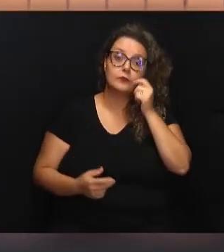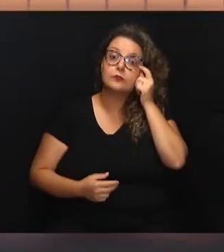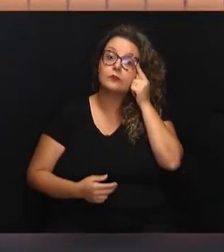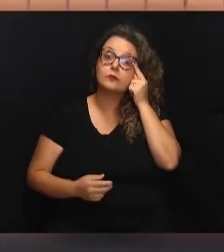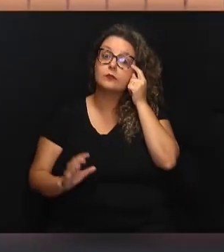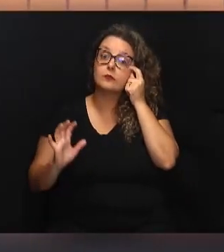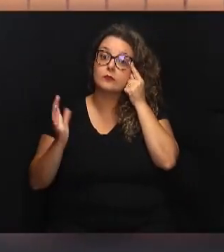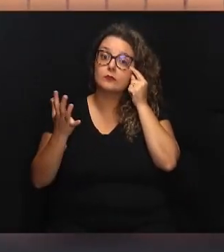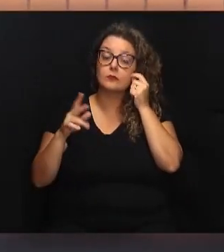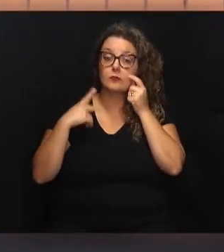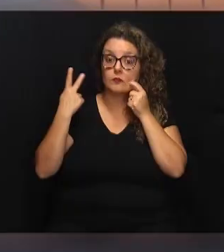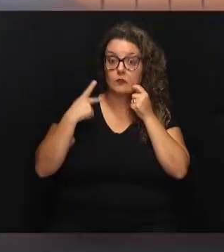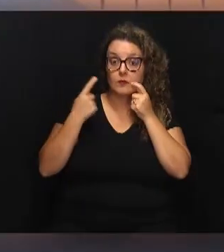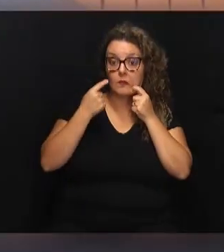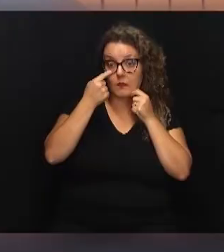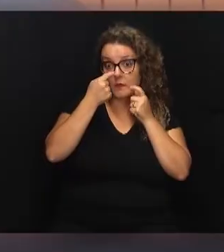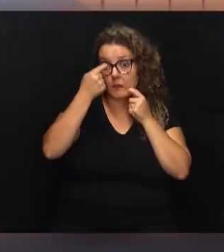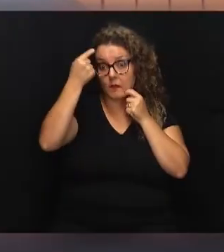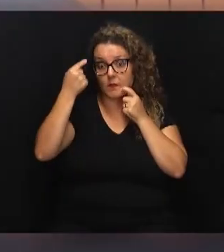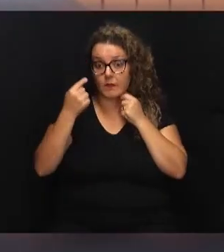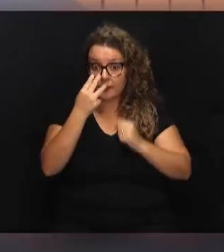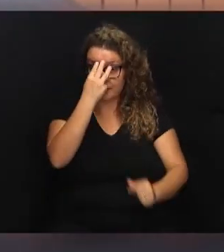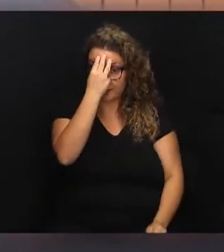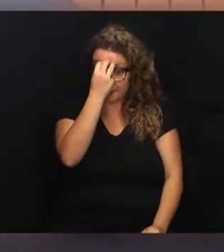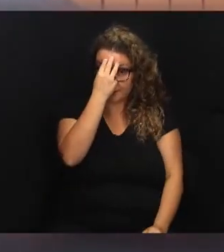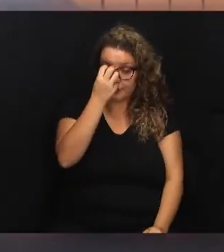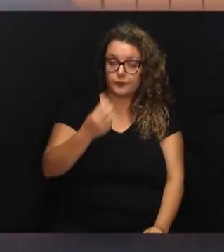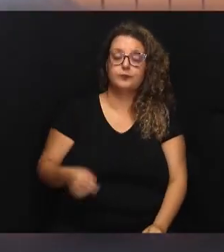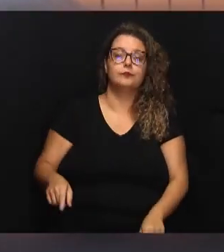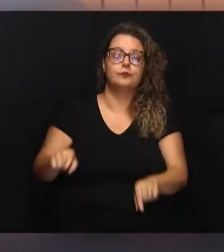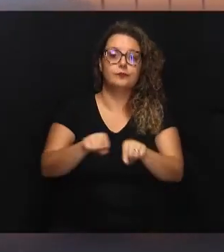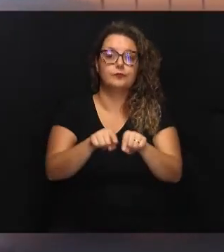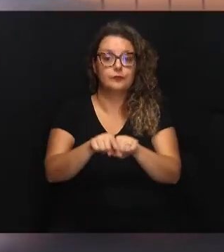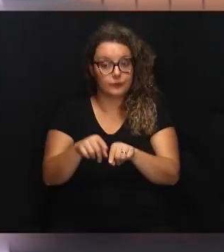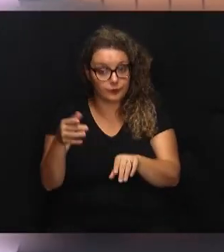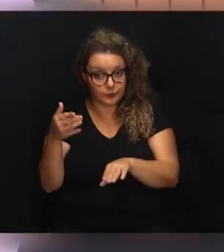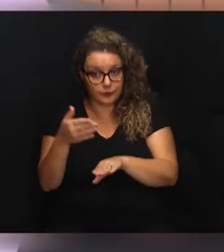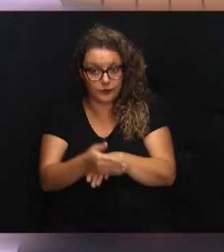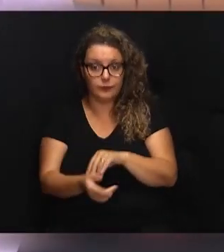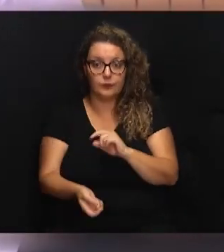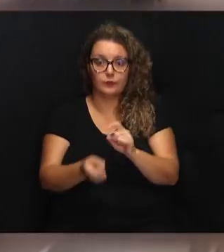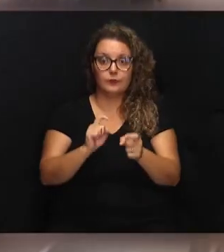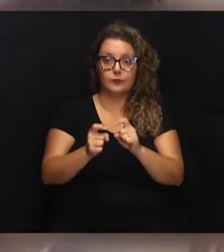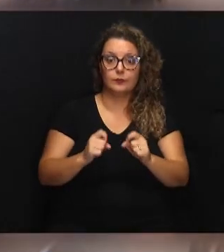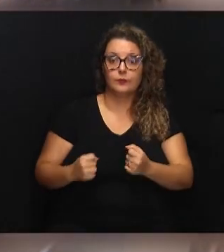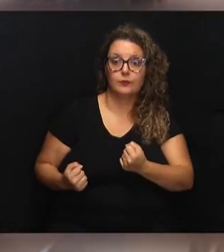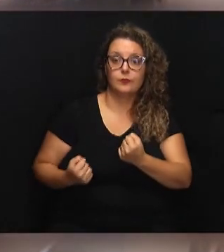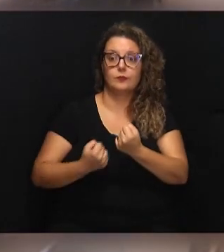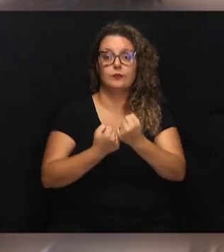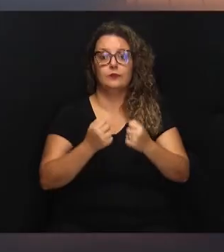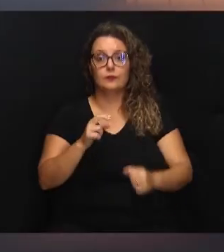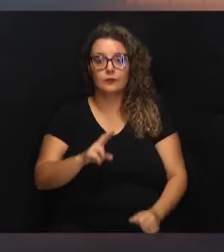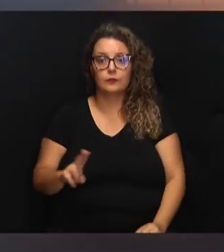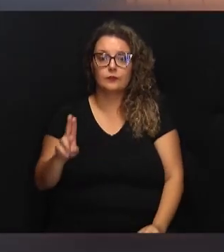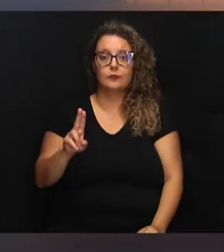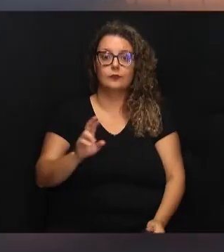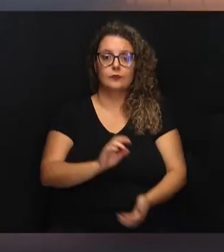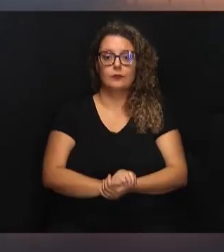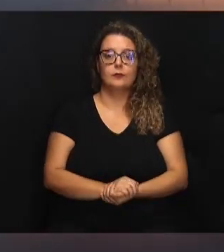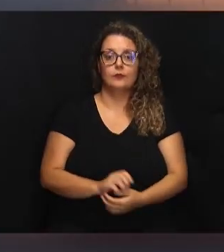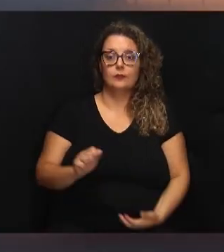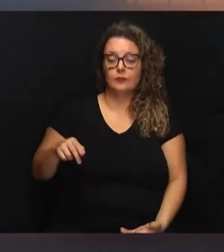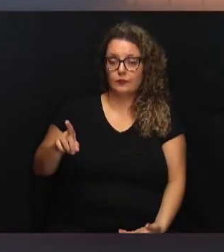Os vereadores Paola Miguel e Wagner Romão também participaram da reunião em apoio à universidade.